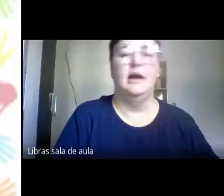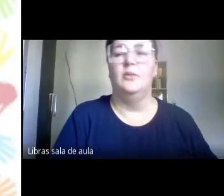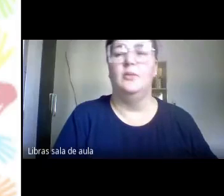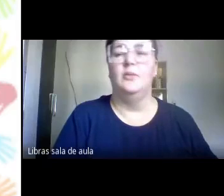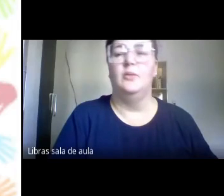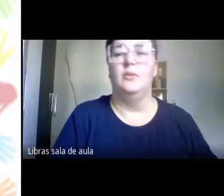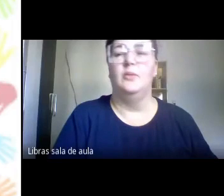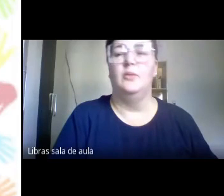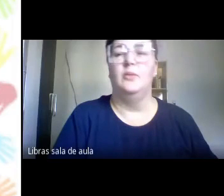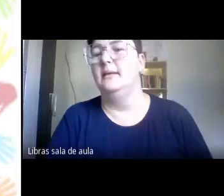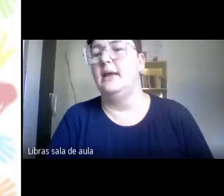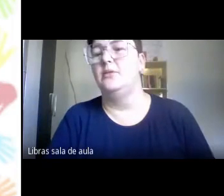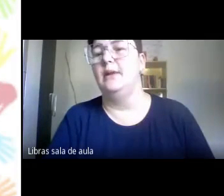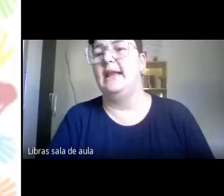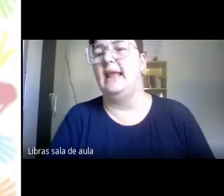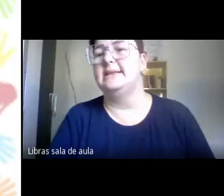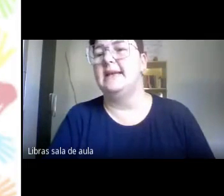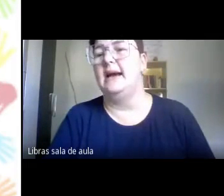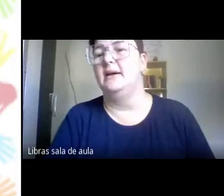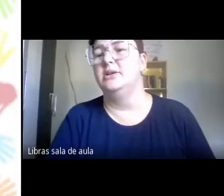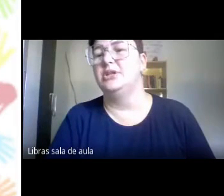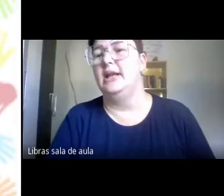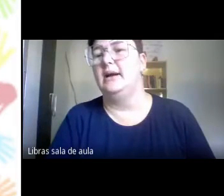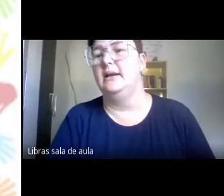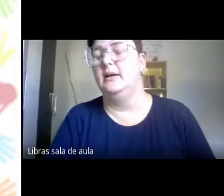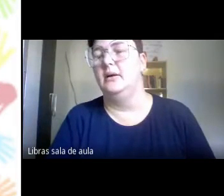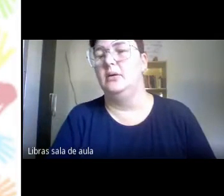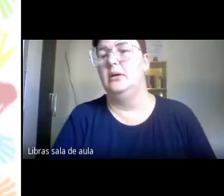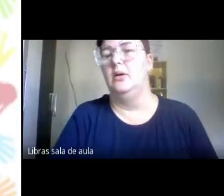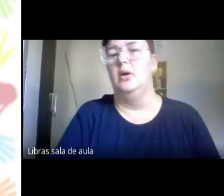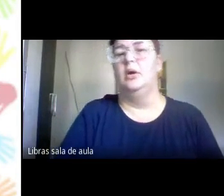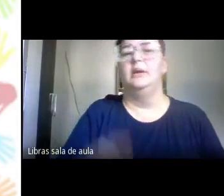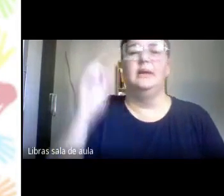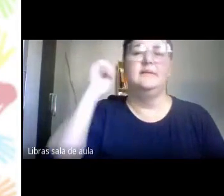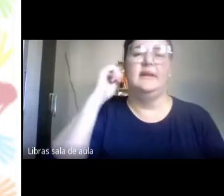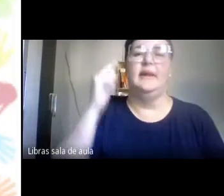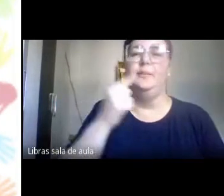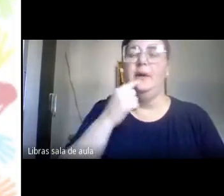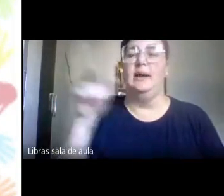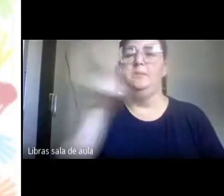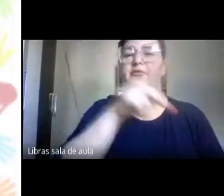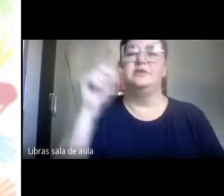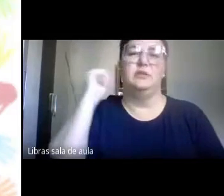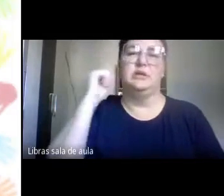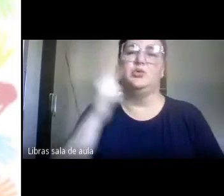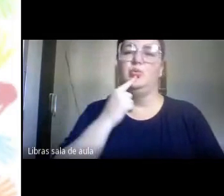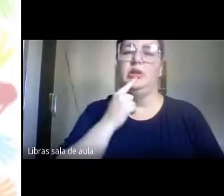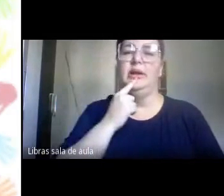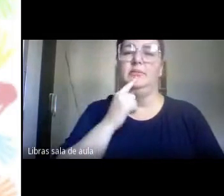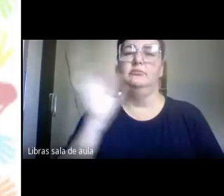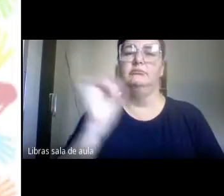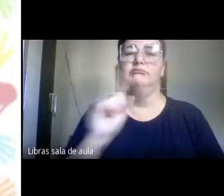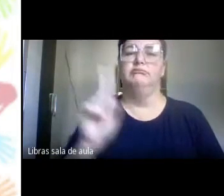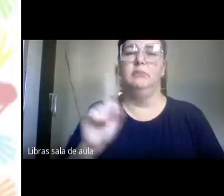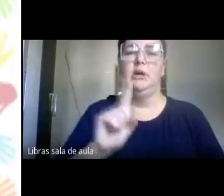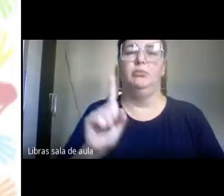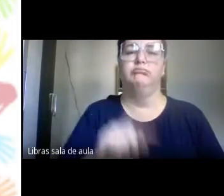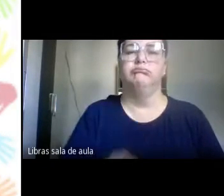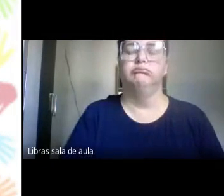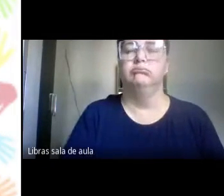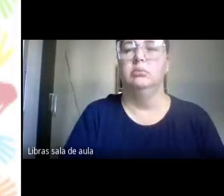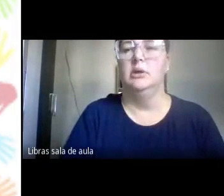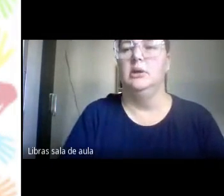presentes. Não, mas não é. Nenhuma delas é a Ângela, que seria a professora surda.